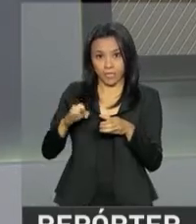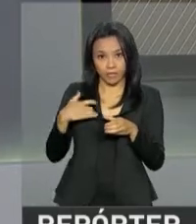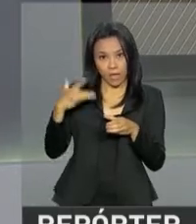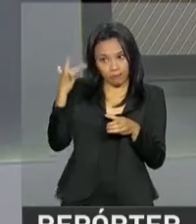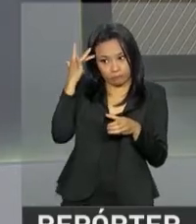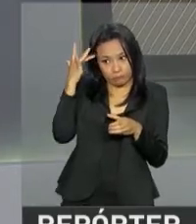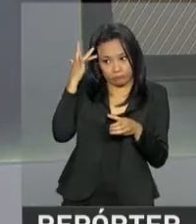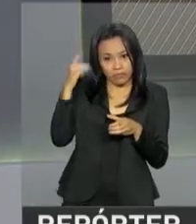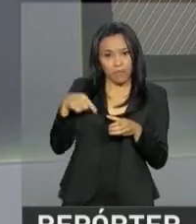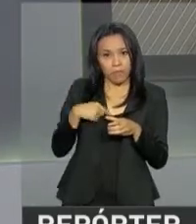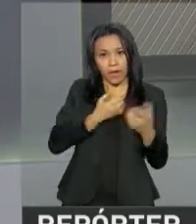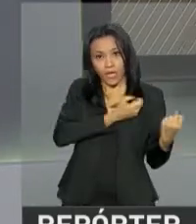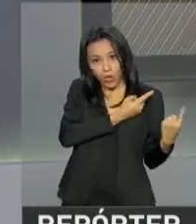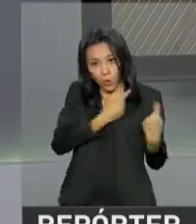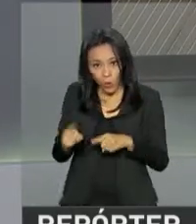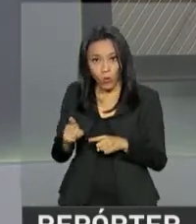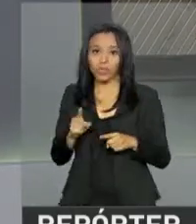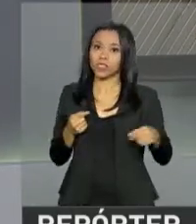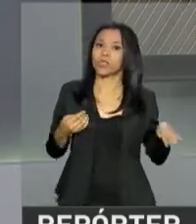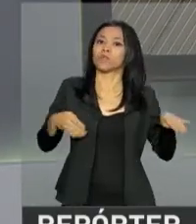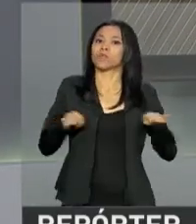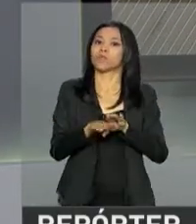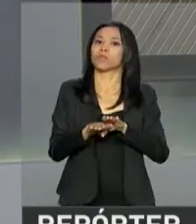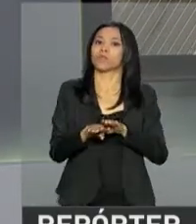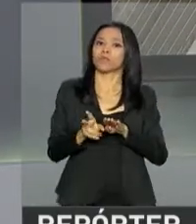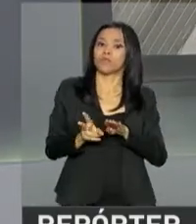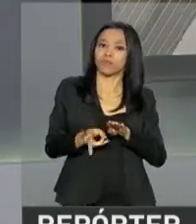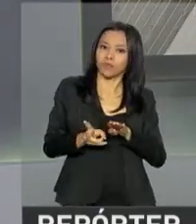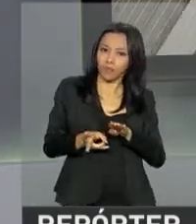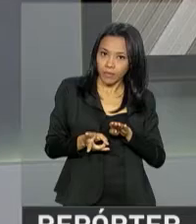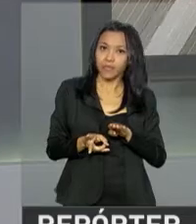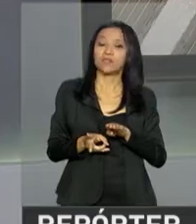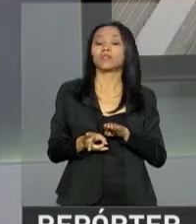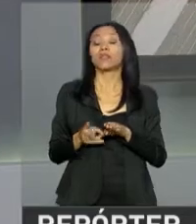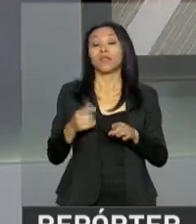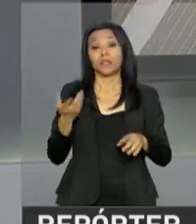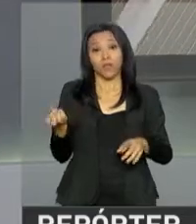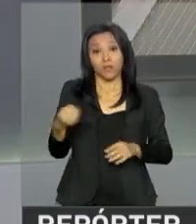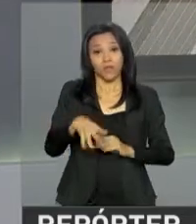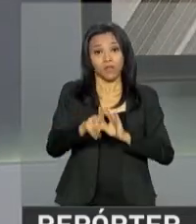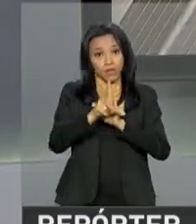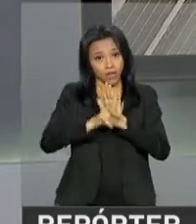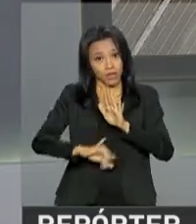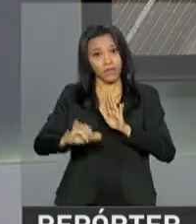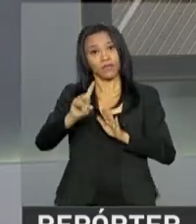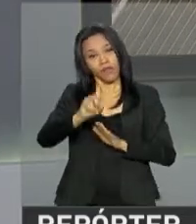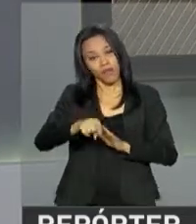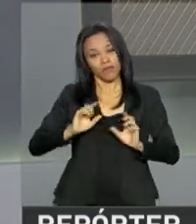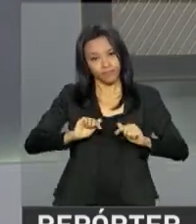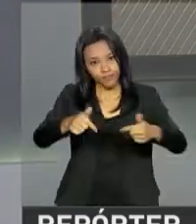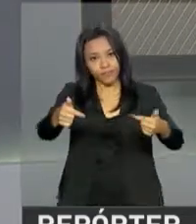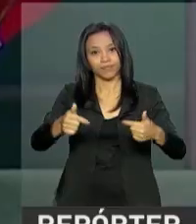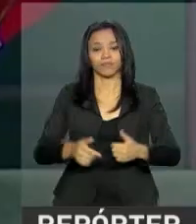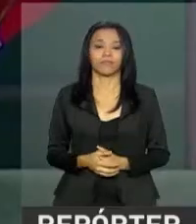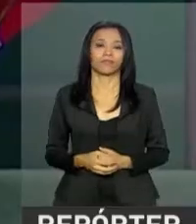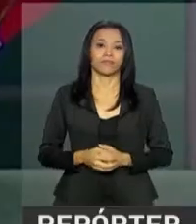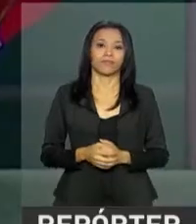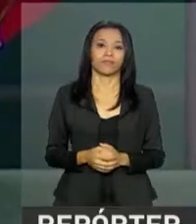para combatê lo é preciso estar no mesmo nível para o presidente a nova lei será marcada pela ação